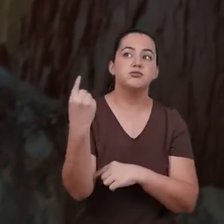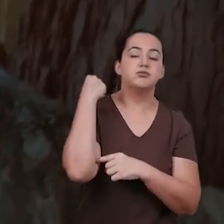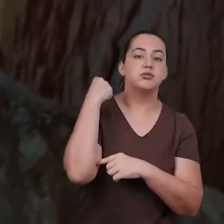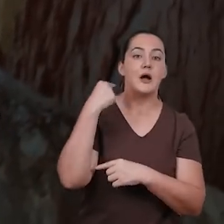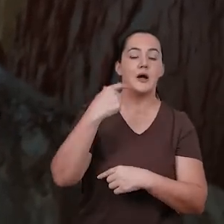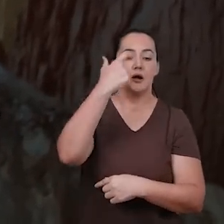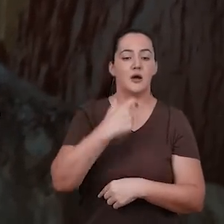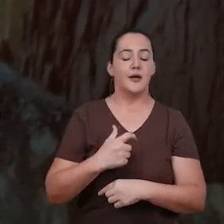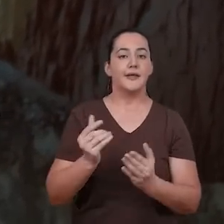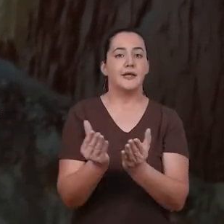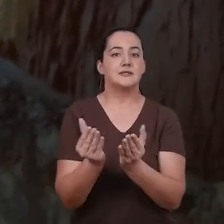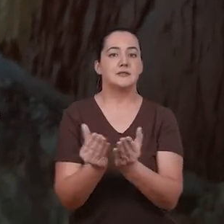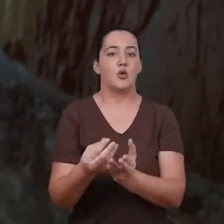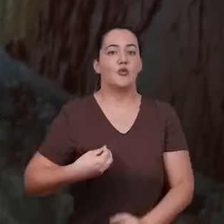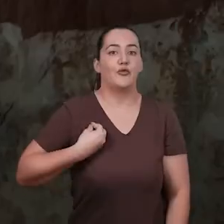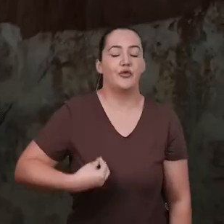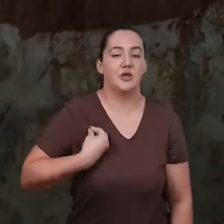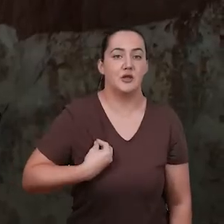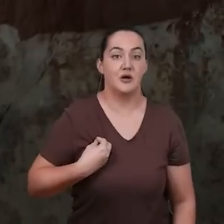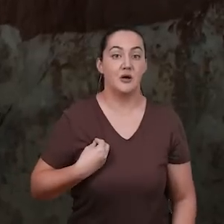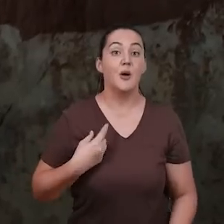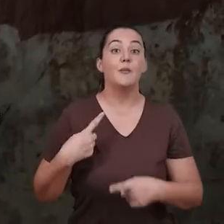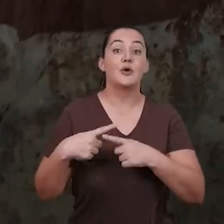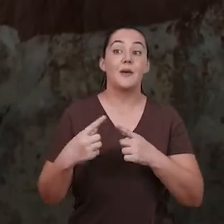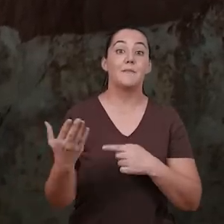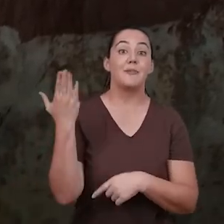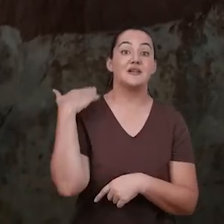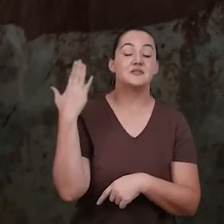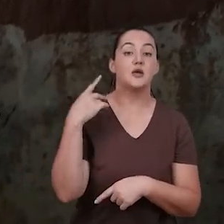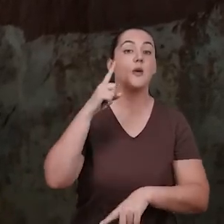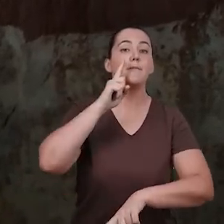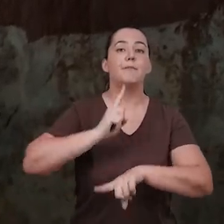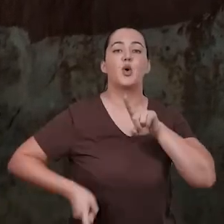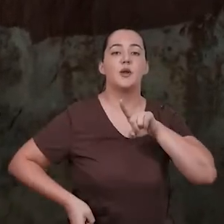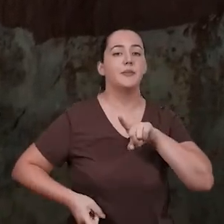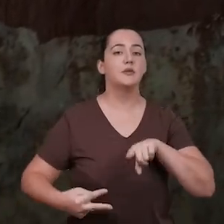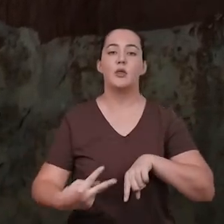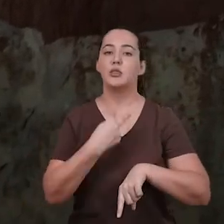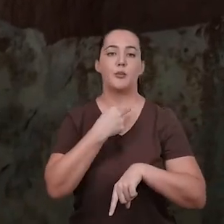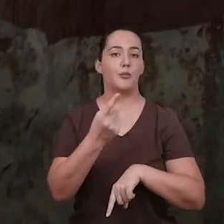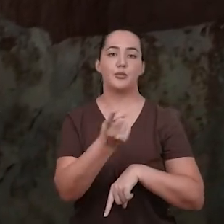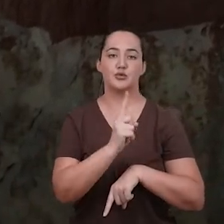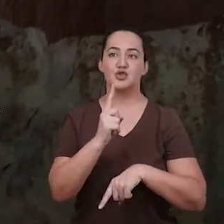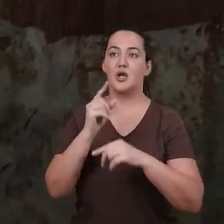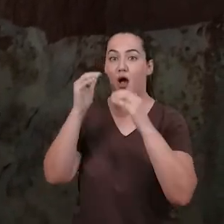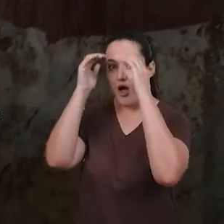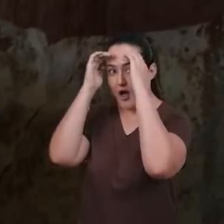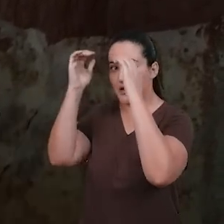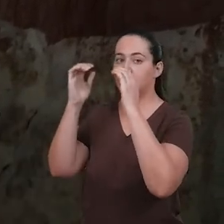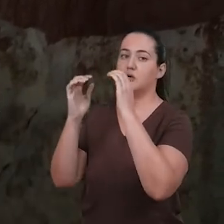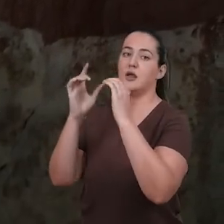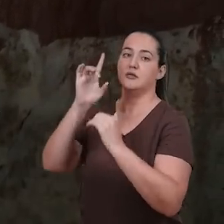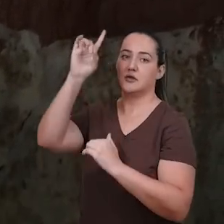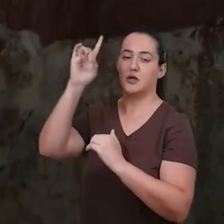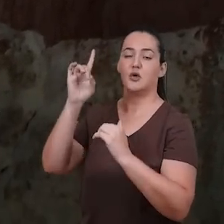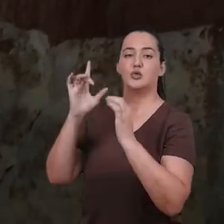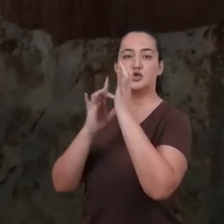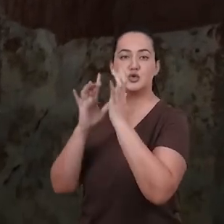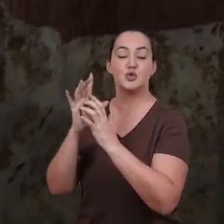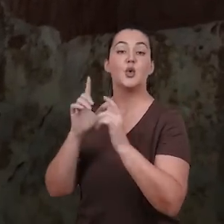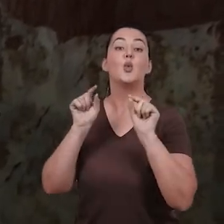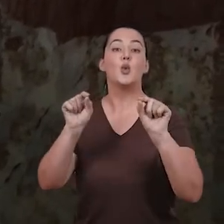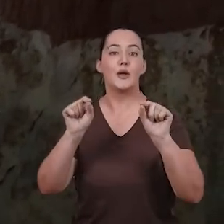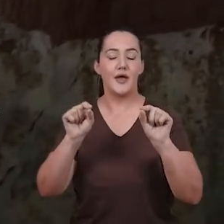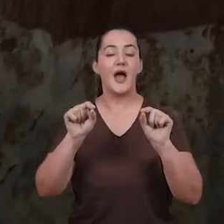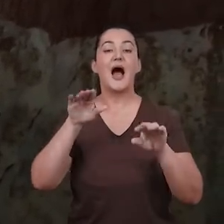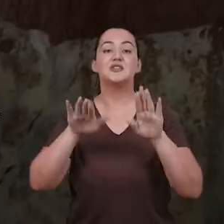era para um cristão dos tempos antigos, numa época em que era proibido ser seguidor de Jesus Cristo, viver dias